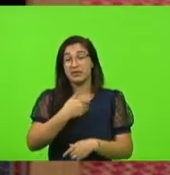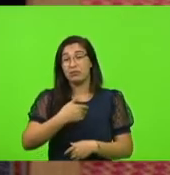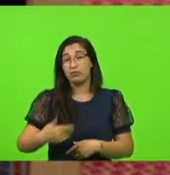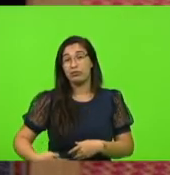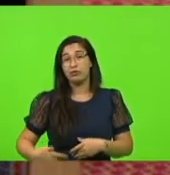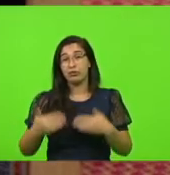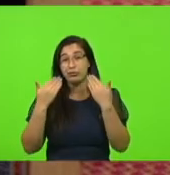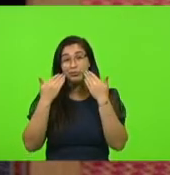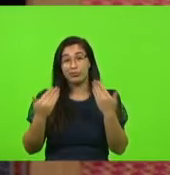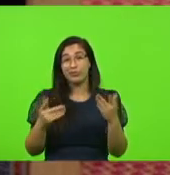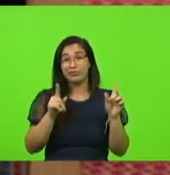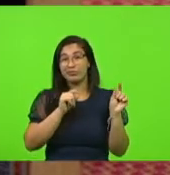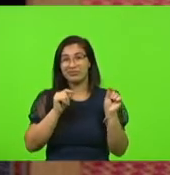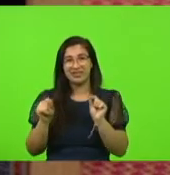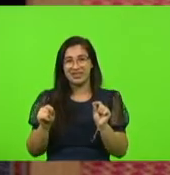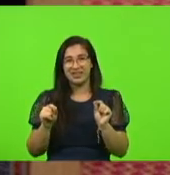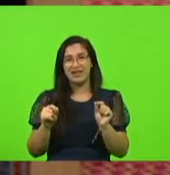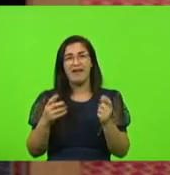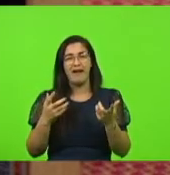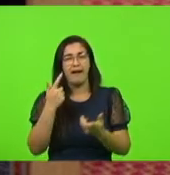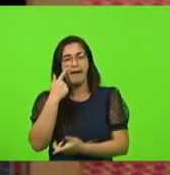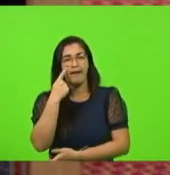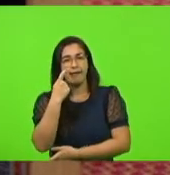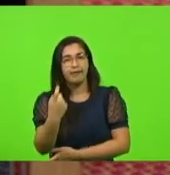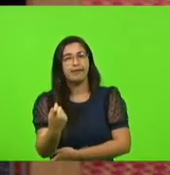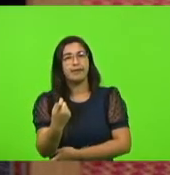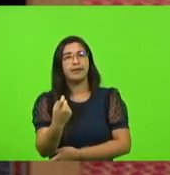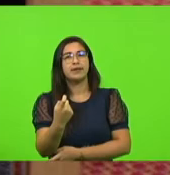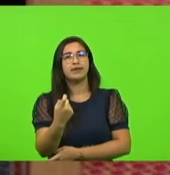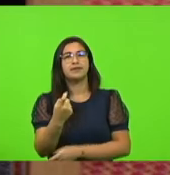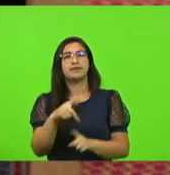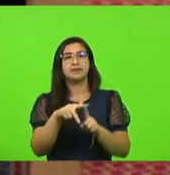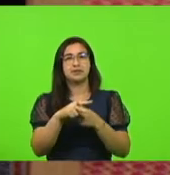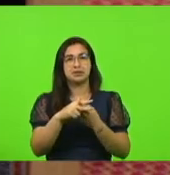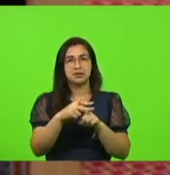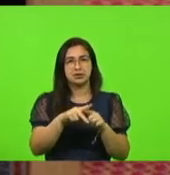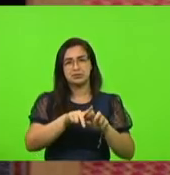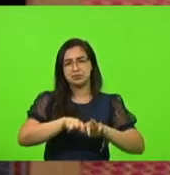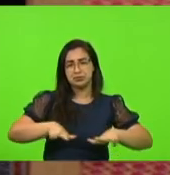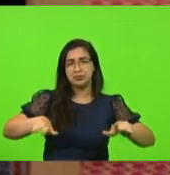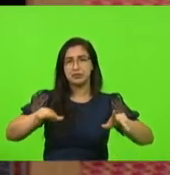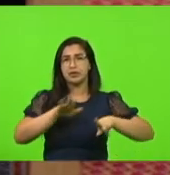demonstra interesse em dar reajustes, em